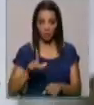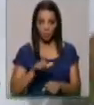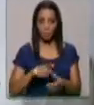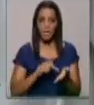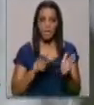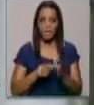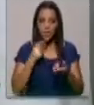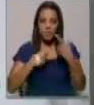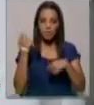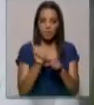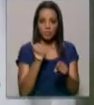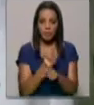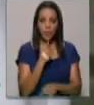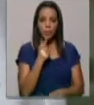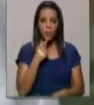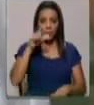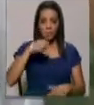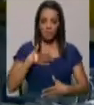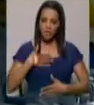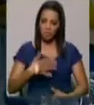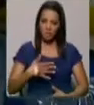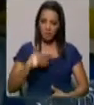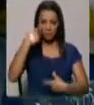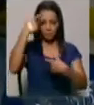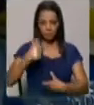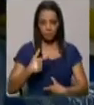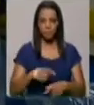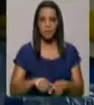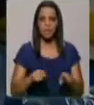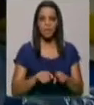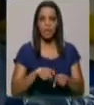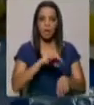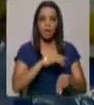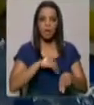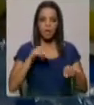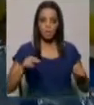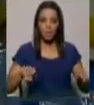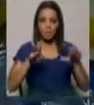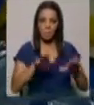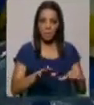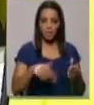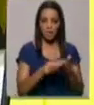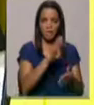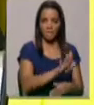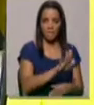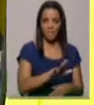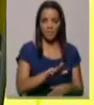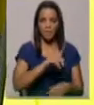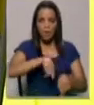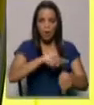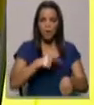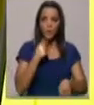queixam-se do excesso de trabalho e que fisicamente estão no limite. As baixas multiplicam-se, muitas horas a mais e ainda por cima mal pagas,